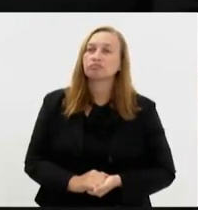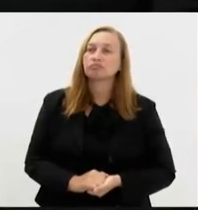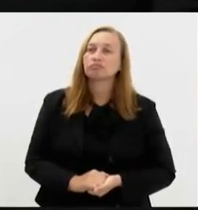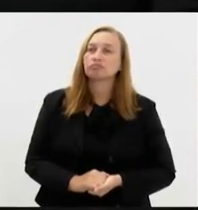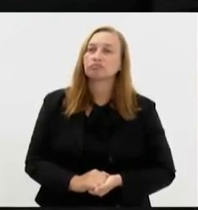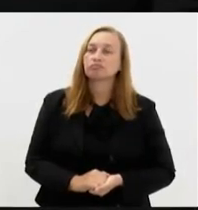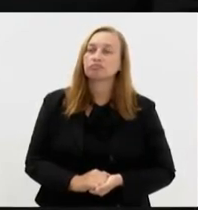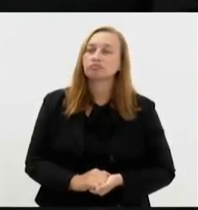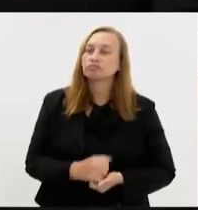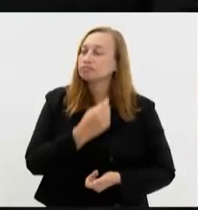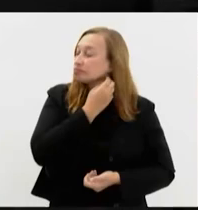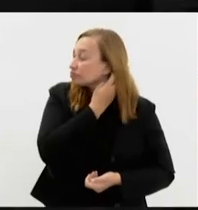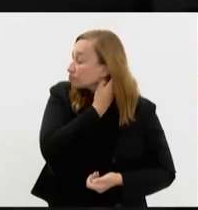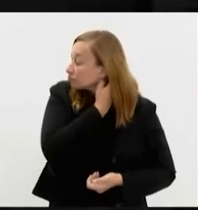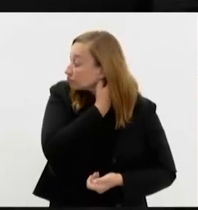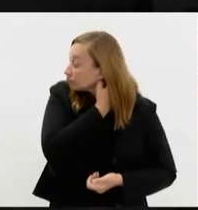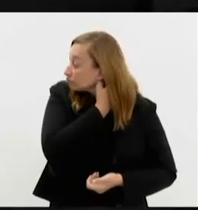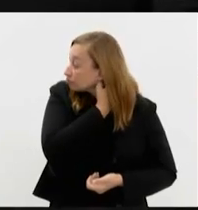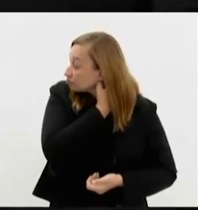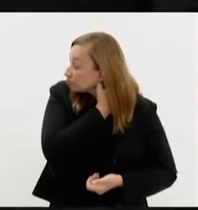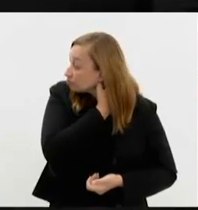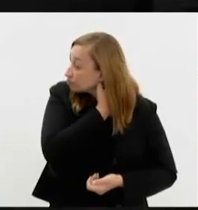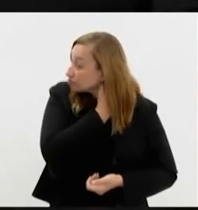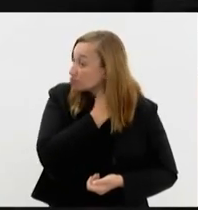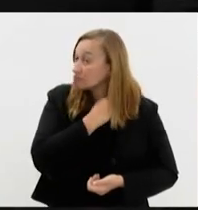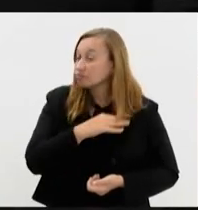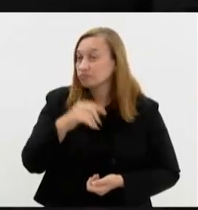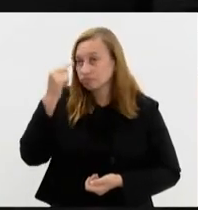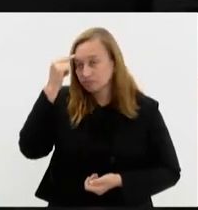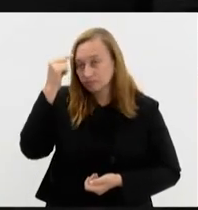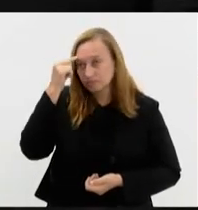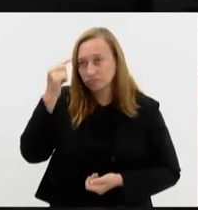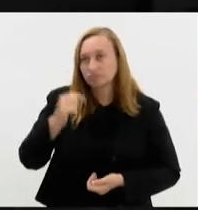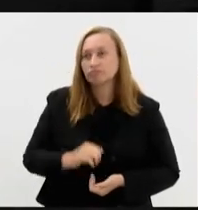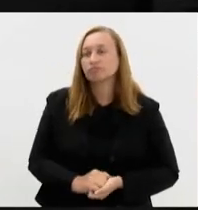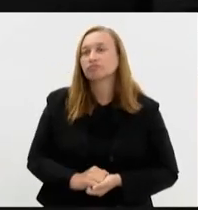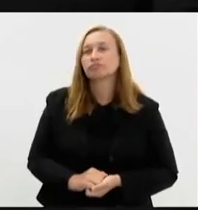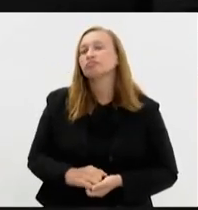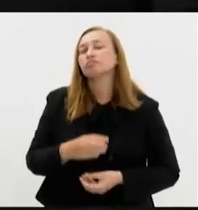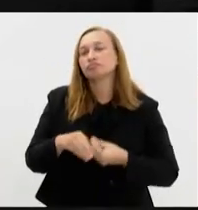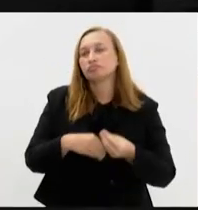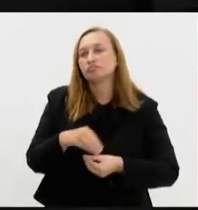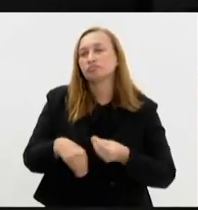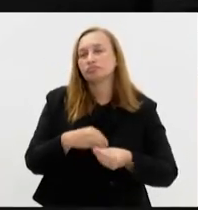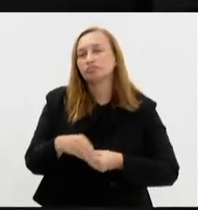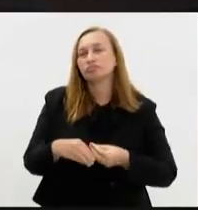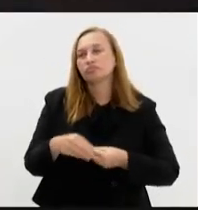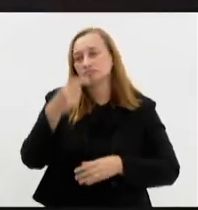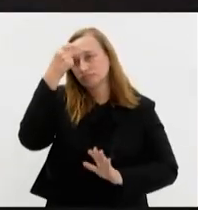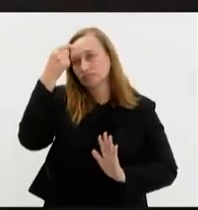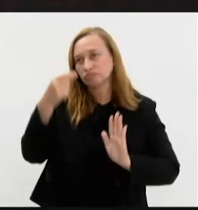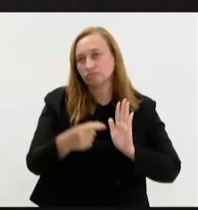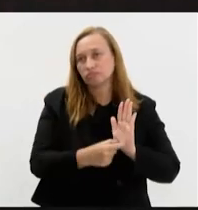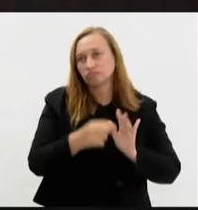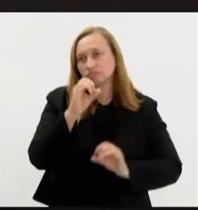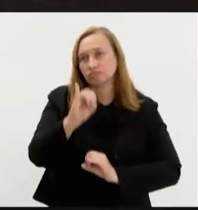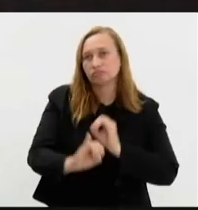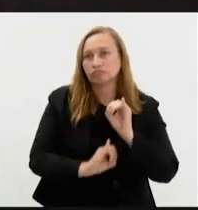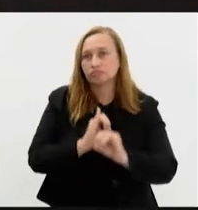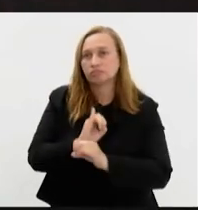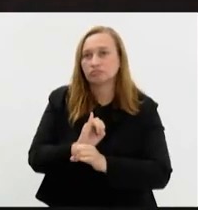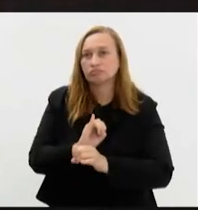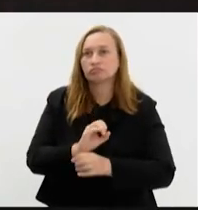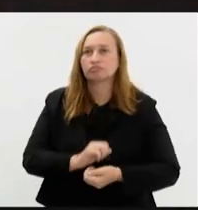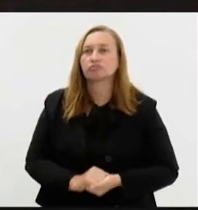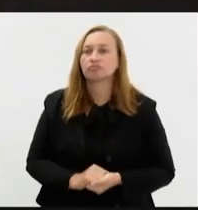tentar pontuar Talvez um pensamento máximo que envolve Internet rede social Inteligência Artificial n numa parte